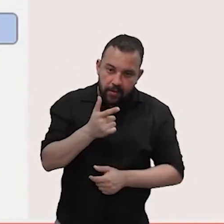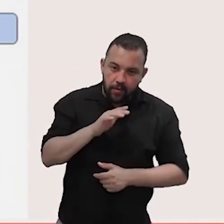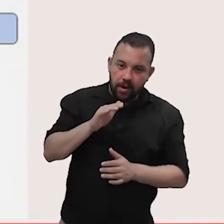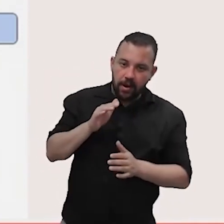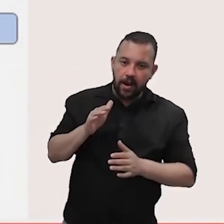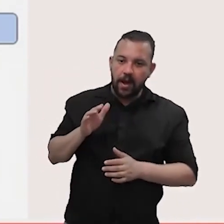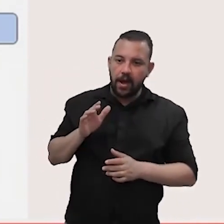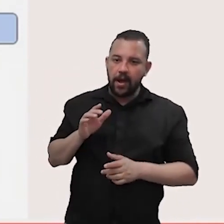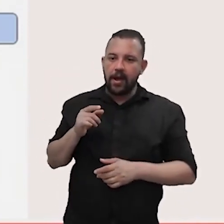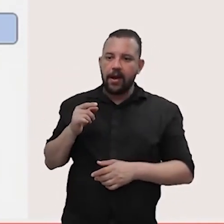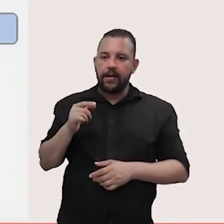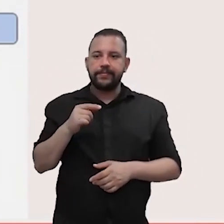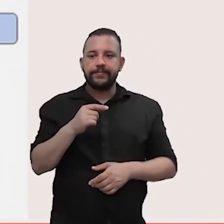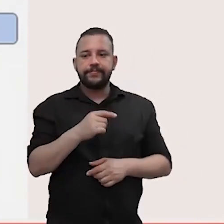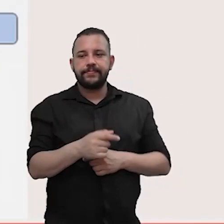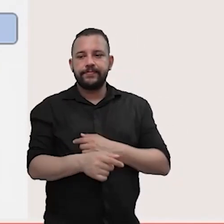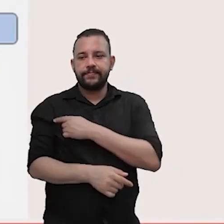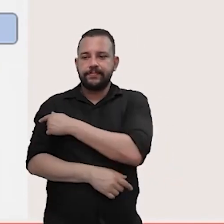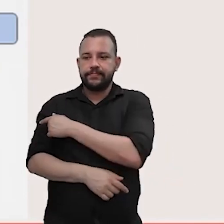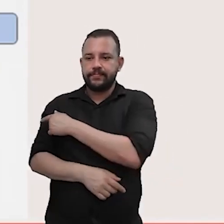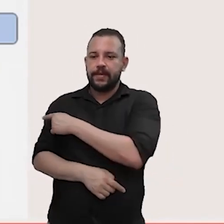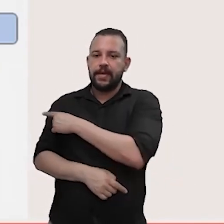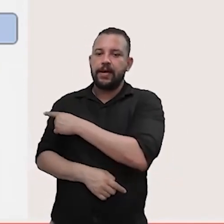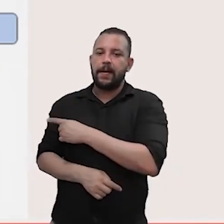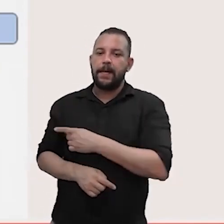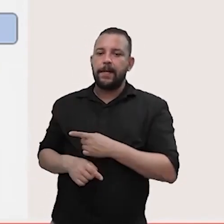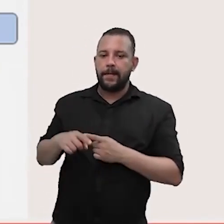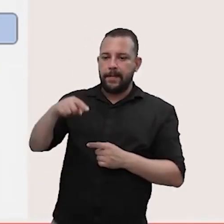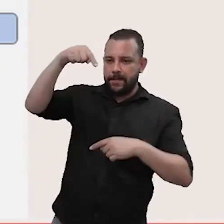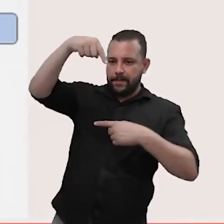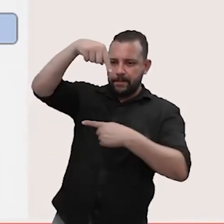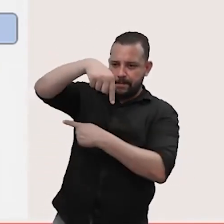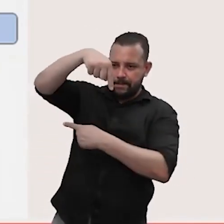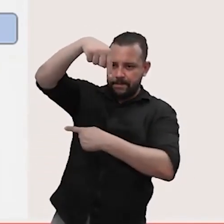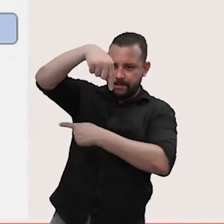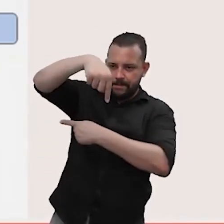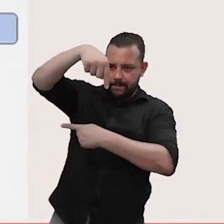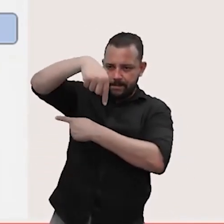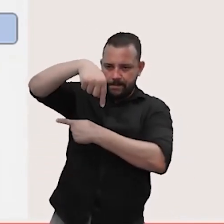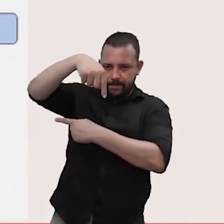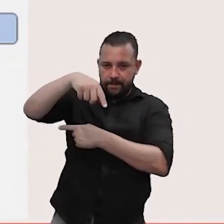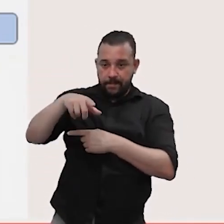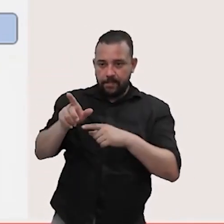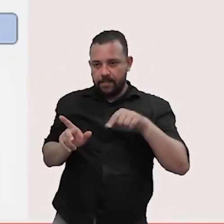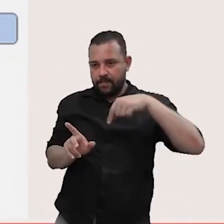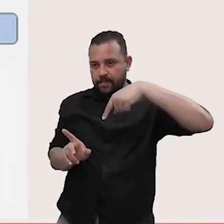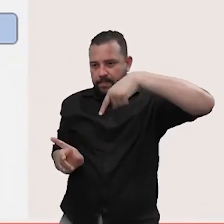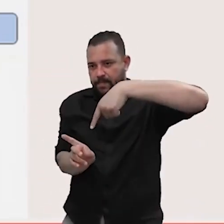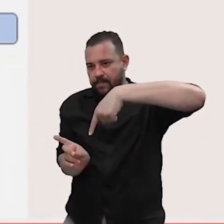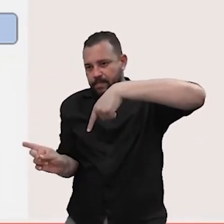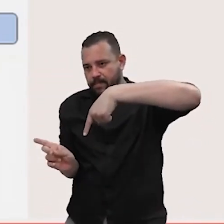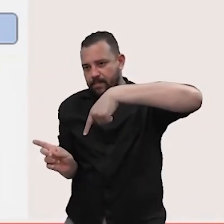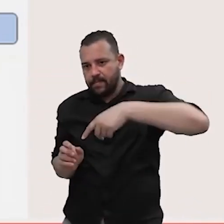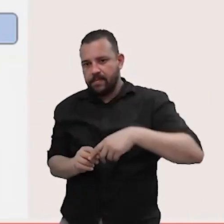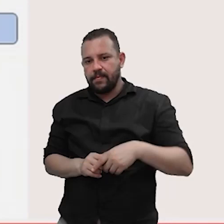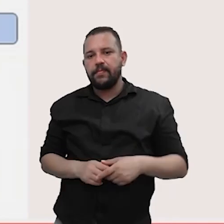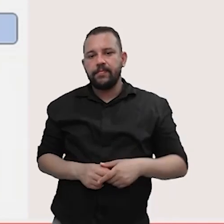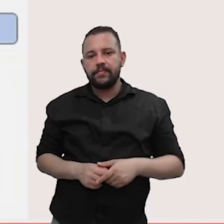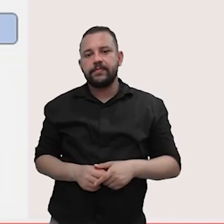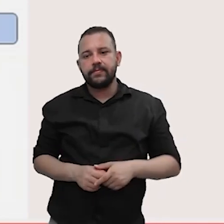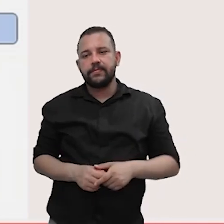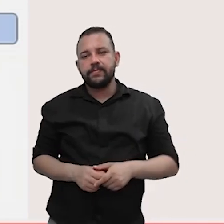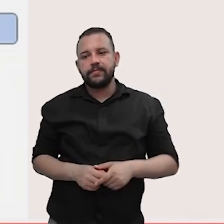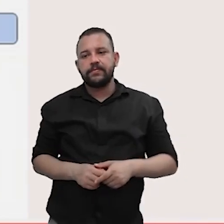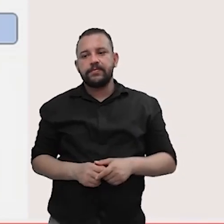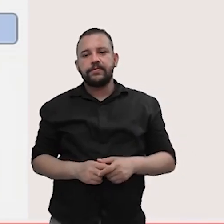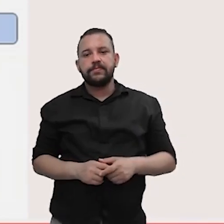de colocar as setinhas para você não esquecer, tá ok? Para você não esquecer. Então